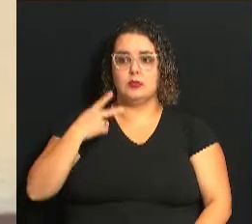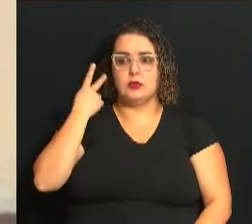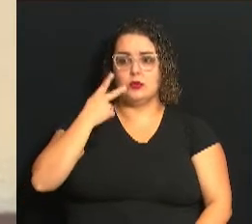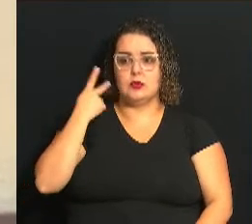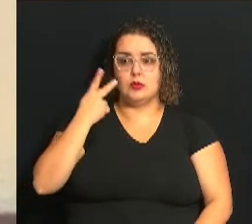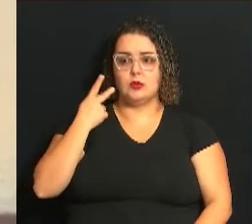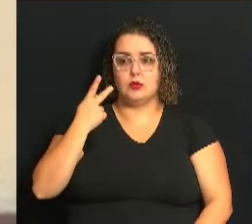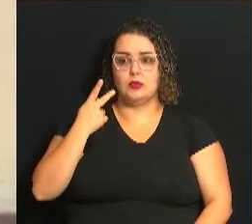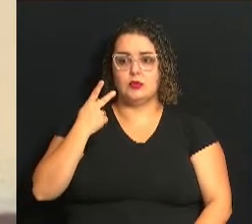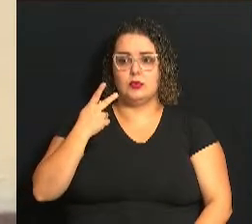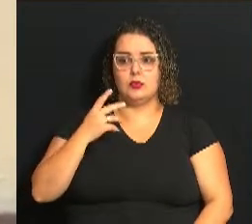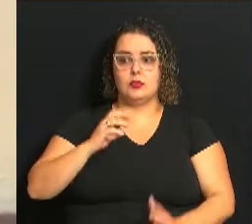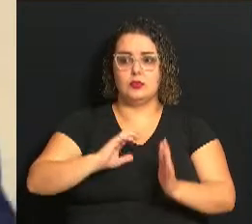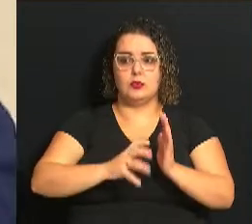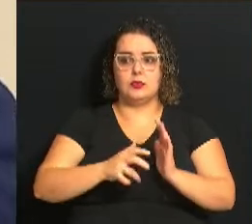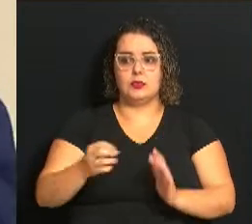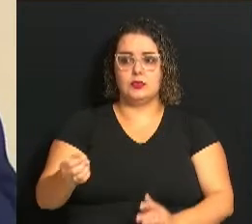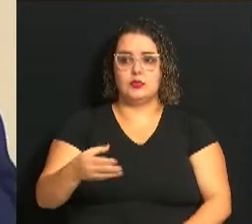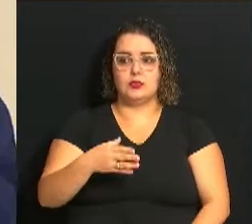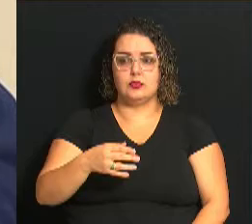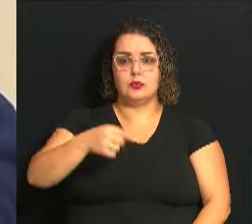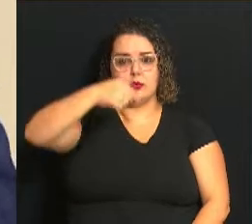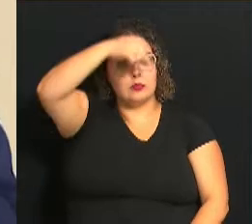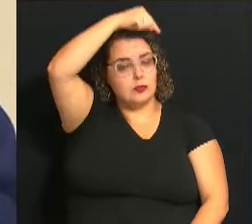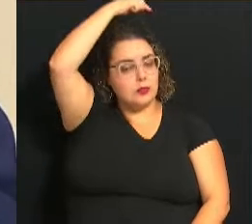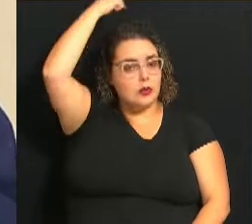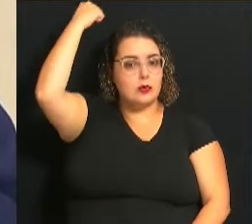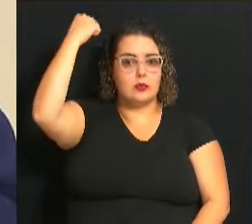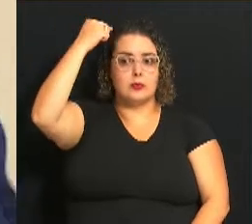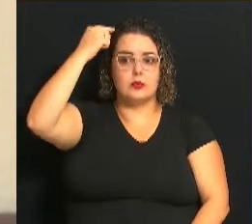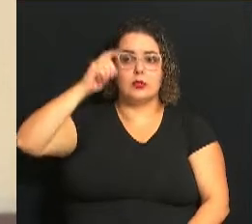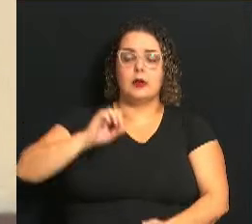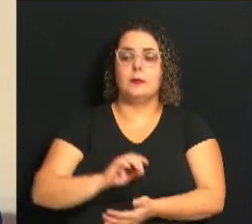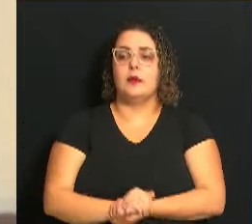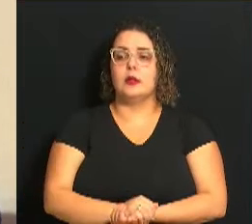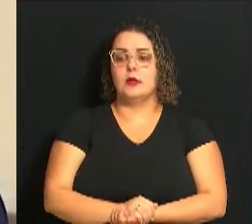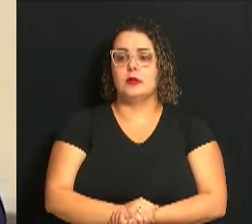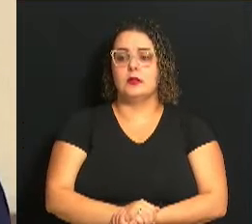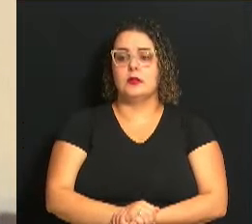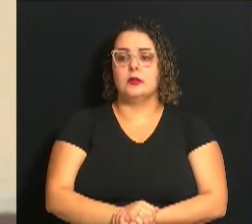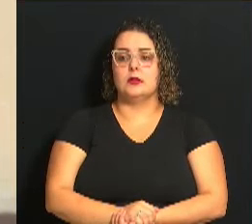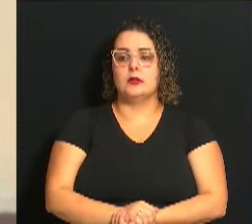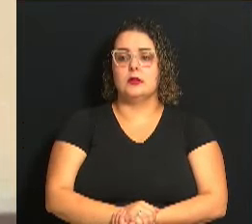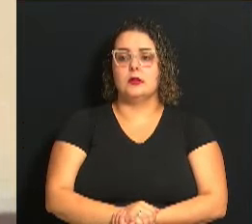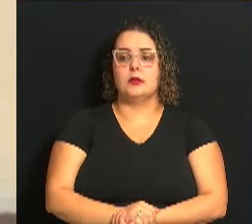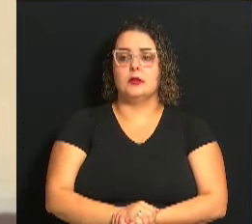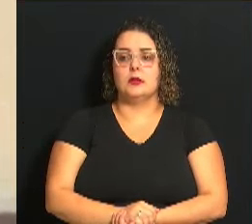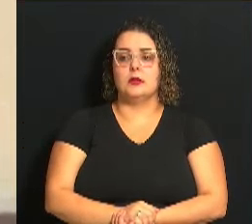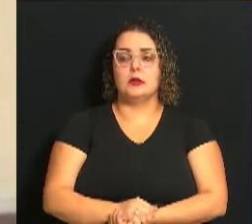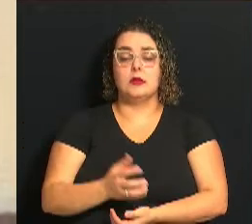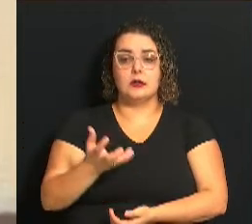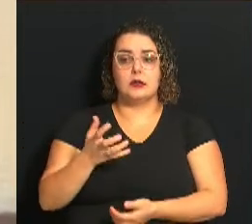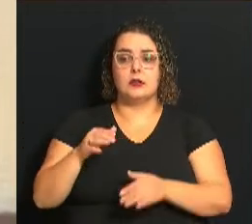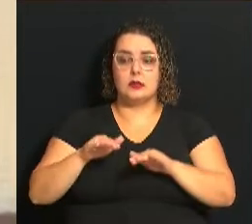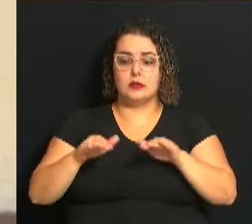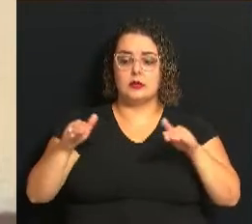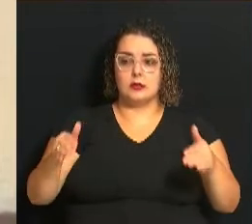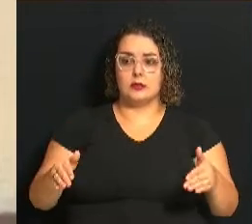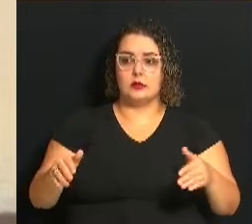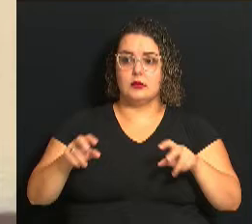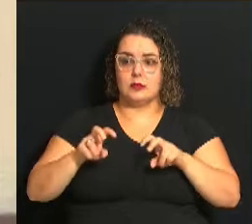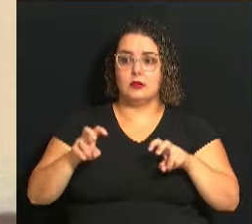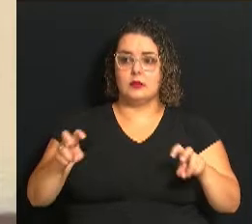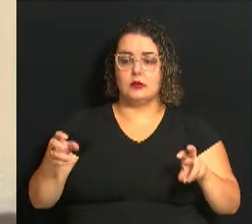do Partido Novo, Paulo Gaspar. Gostaria também de chamar à mesa, representando ao